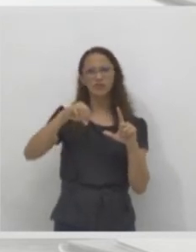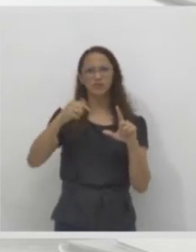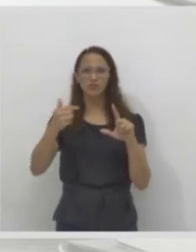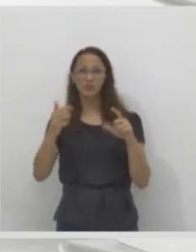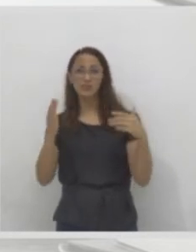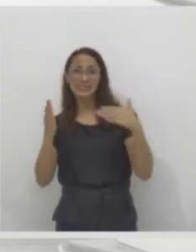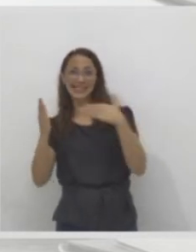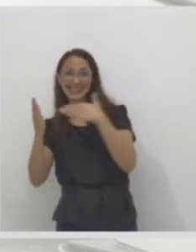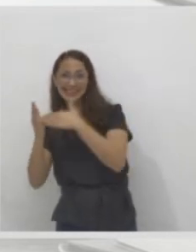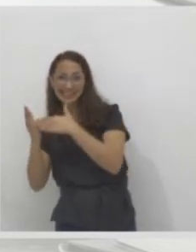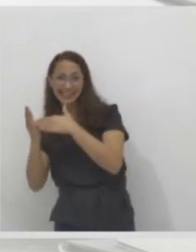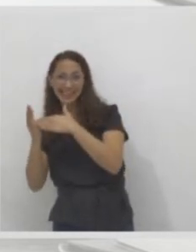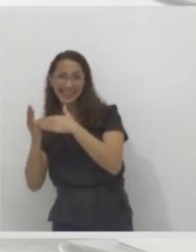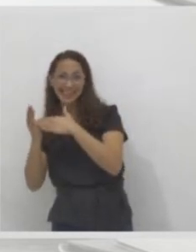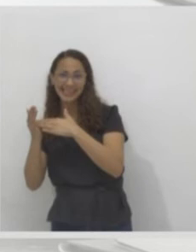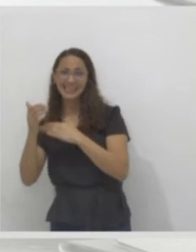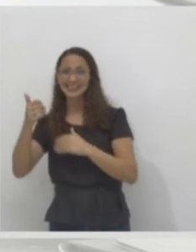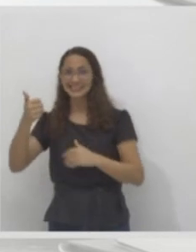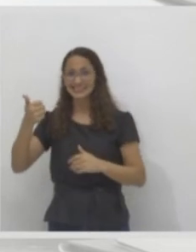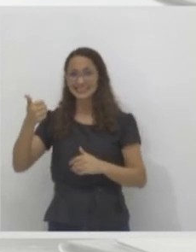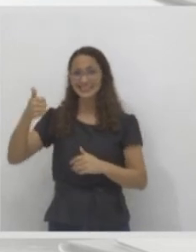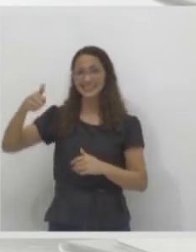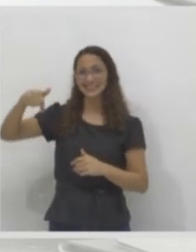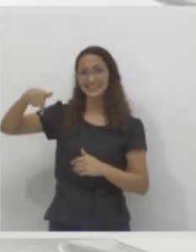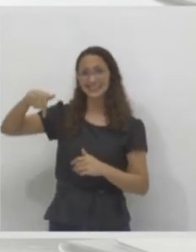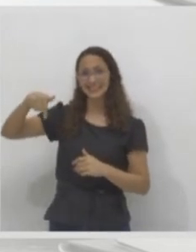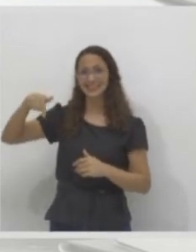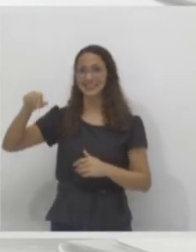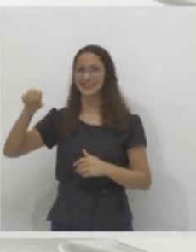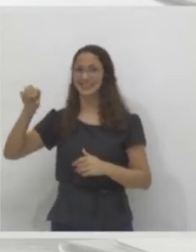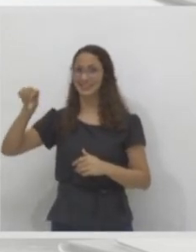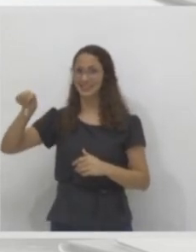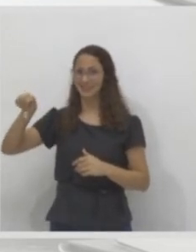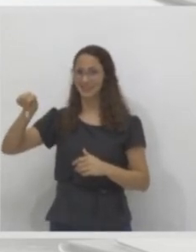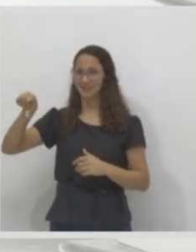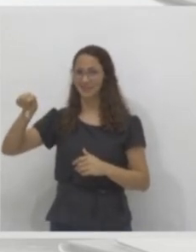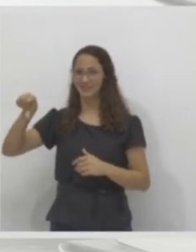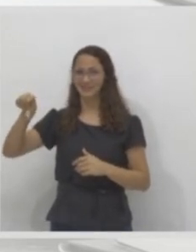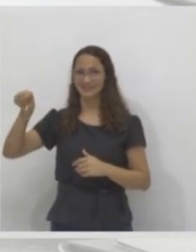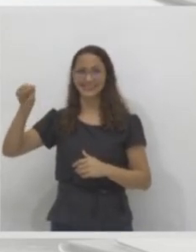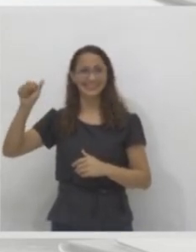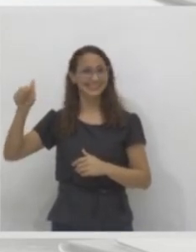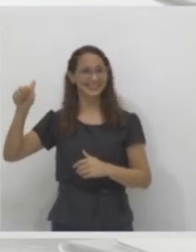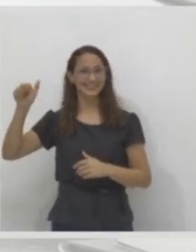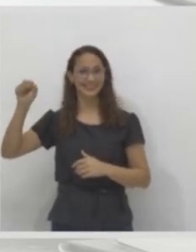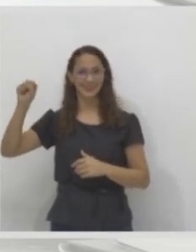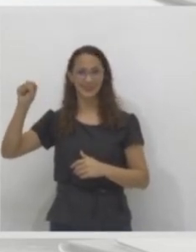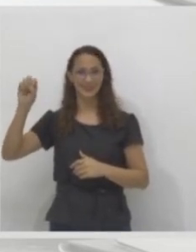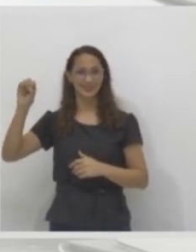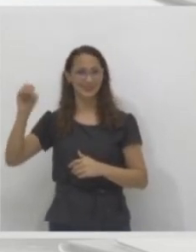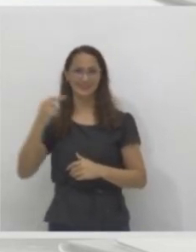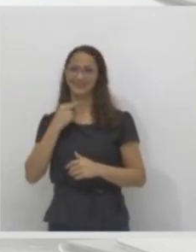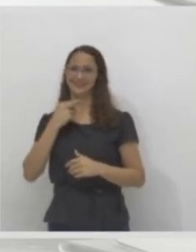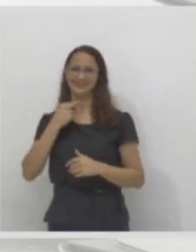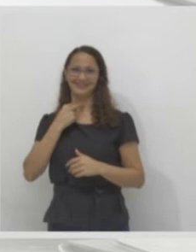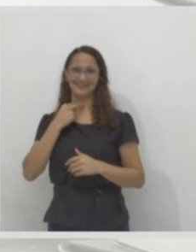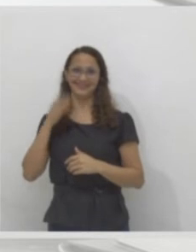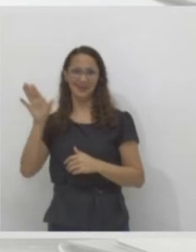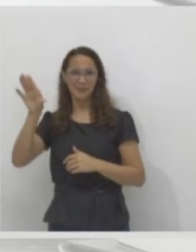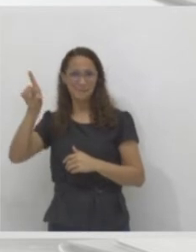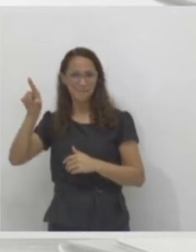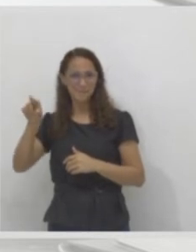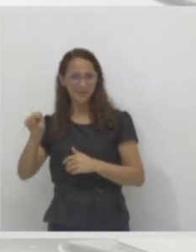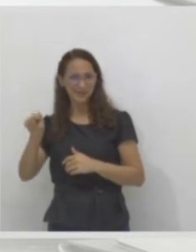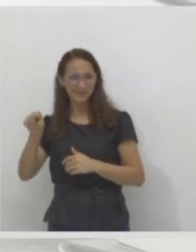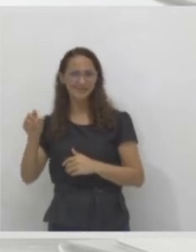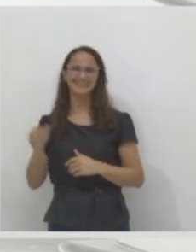179. Ele só não pode chegar em 180 graus. Quando eu tenho um triângulo cujo